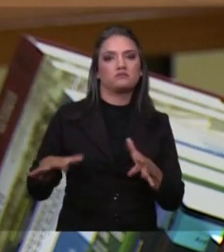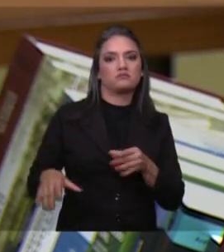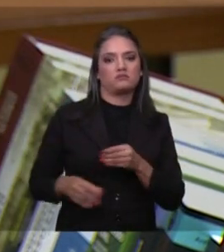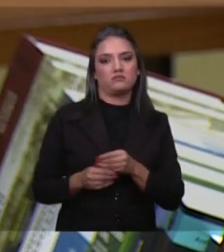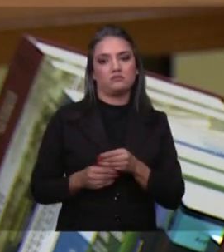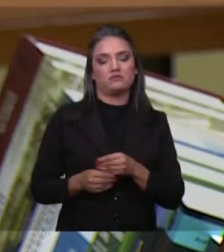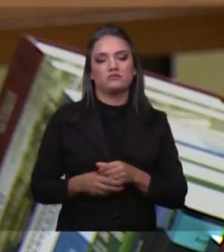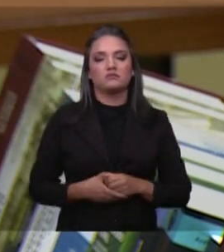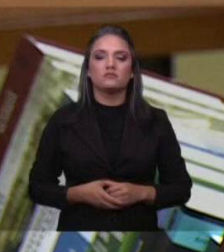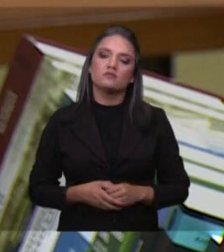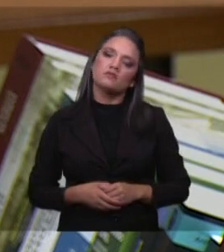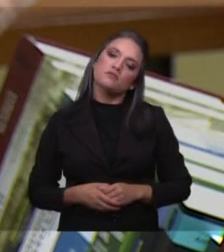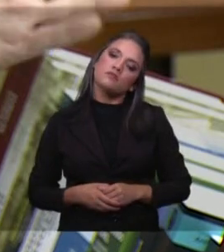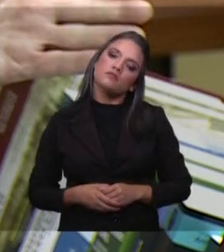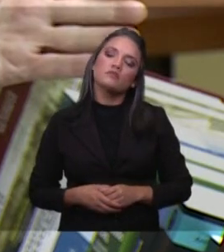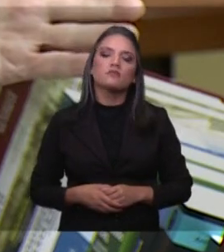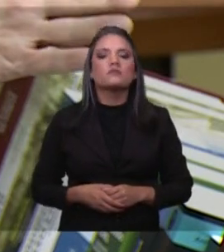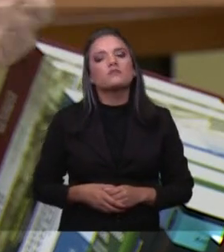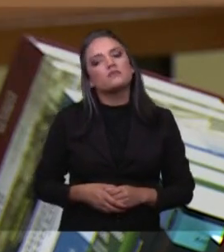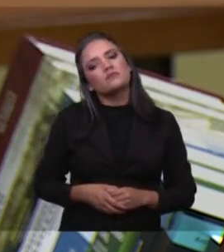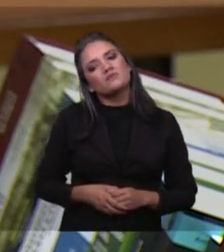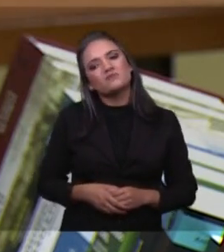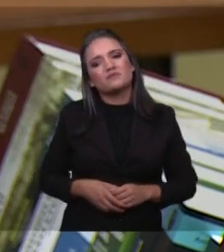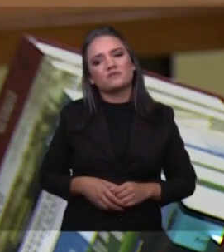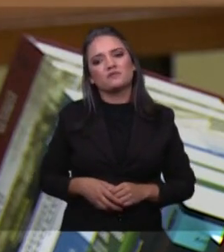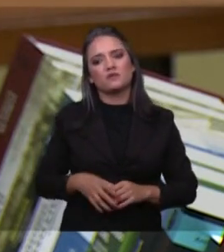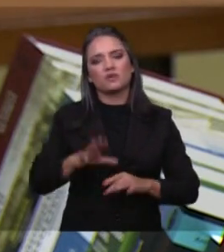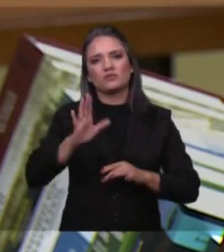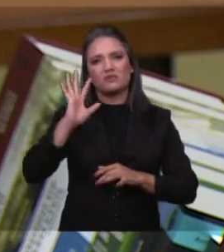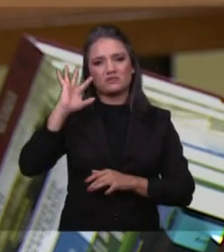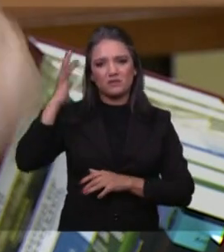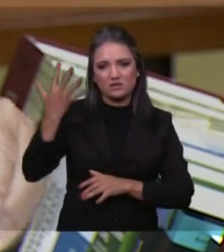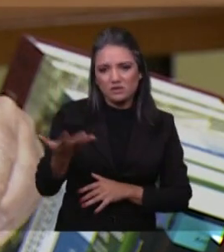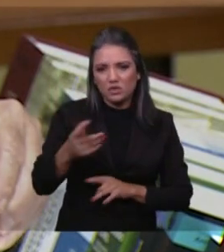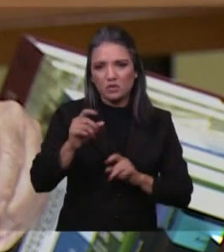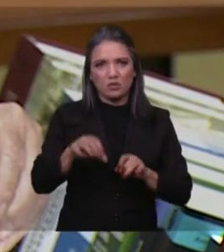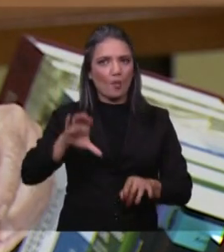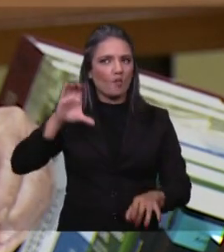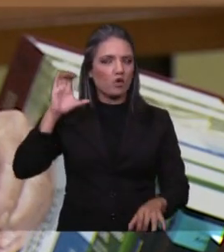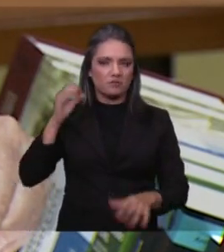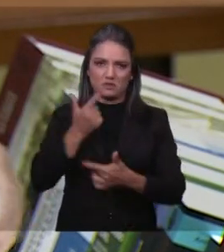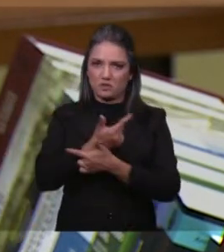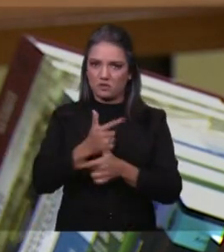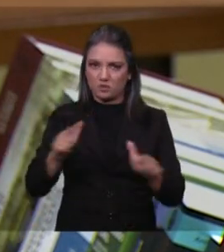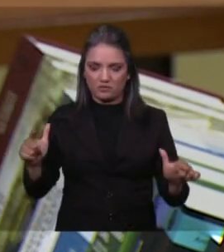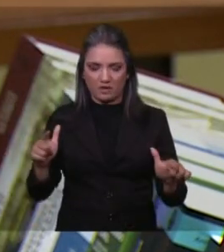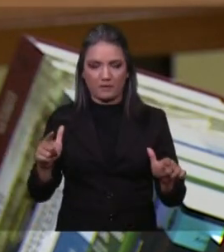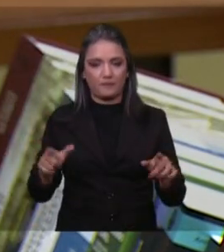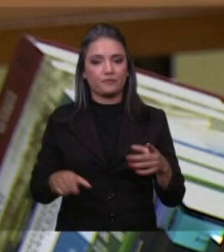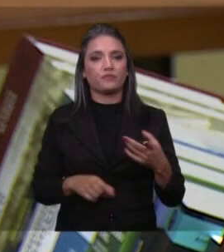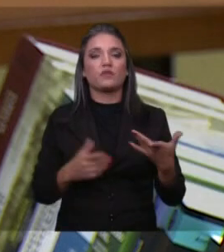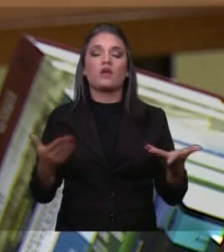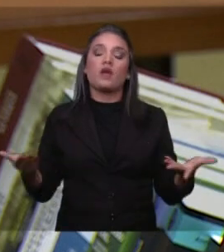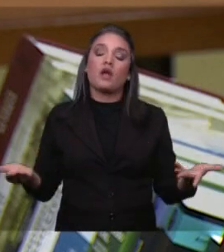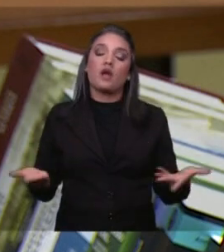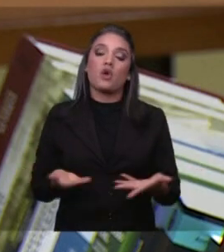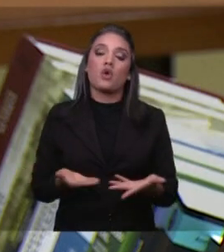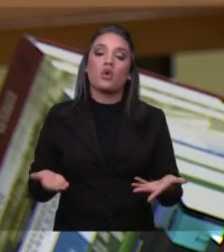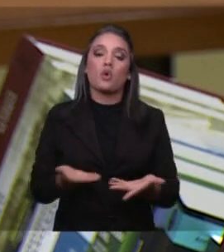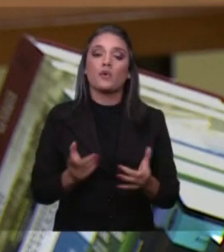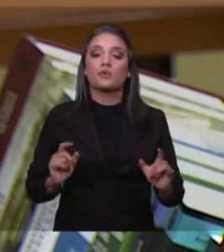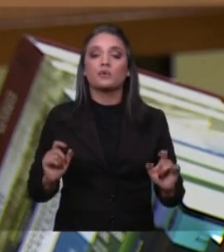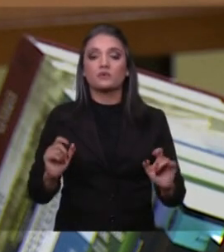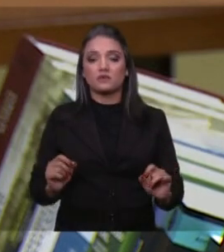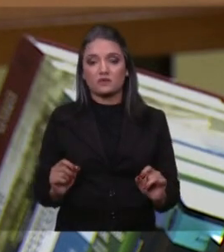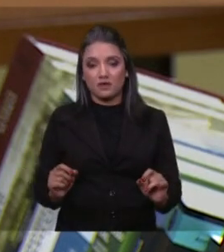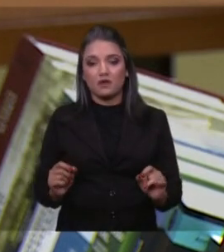questão. Então, nós já decidimos, não há omissão, chegamos a essa conclusão e agora se traz essa